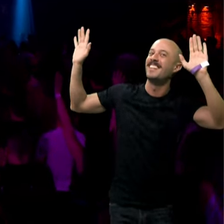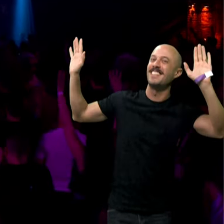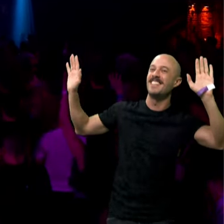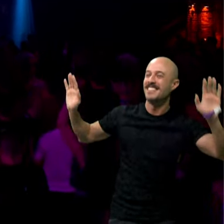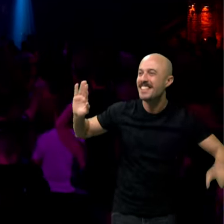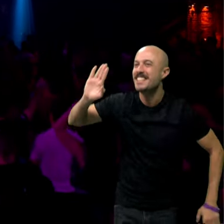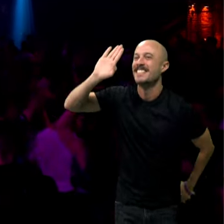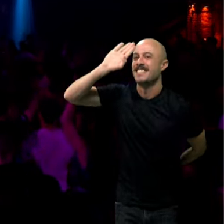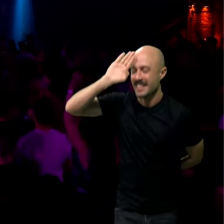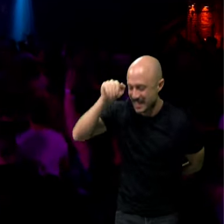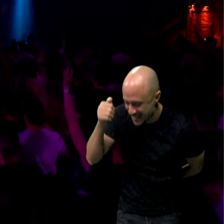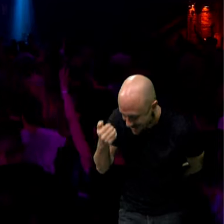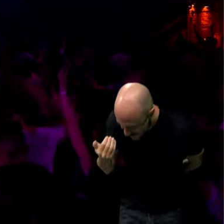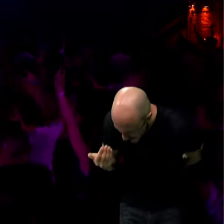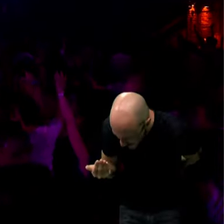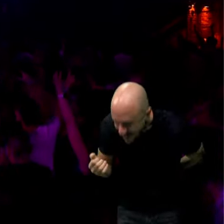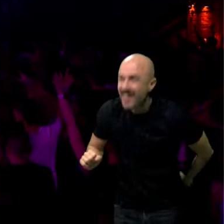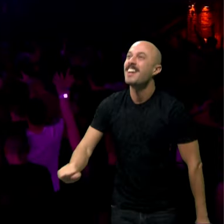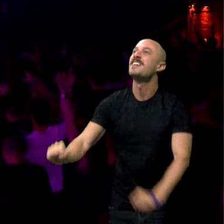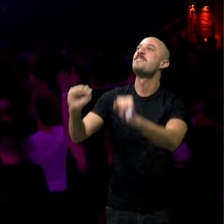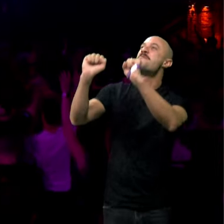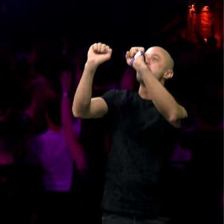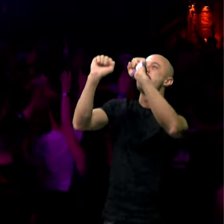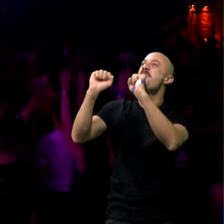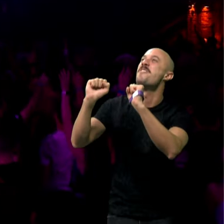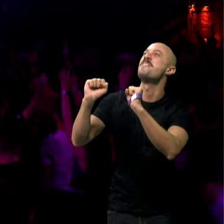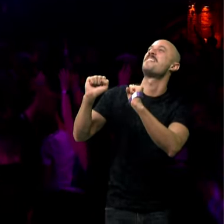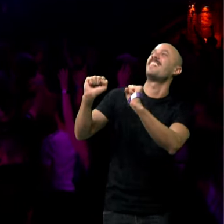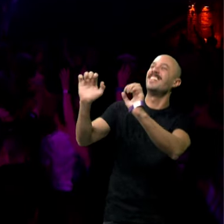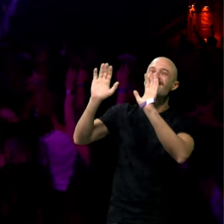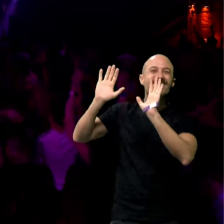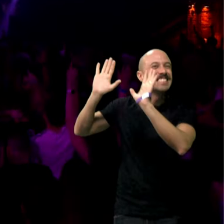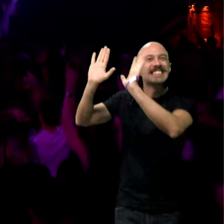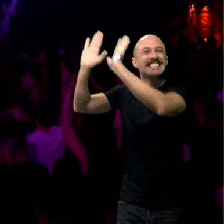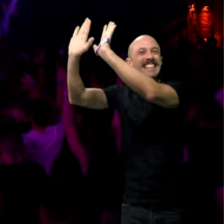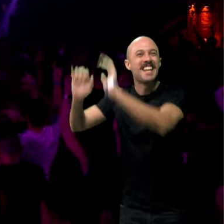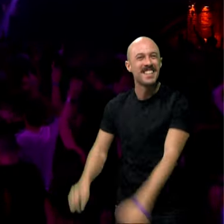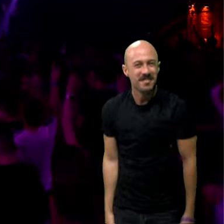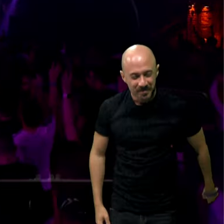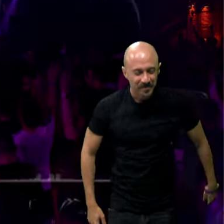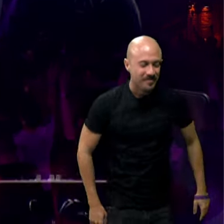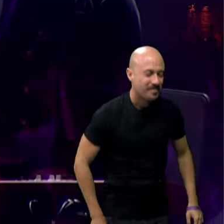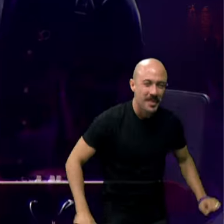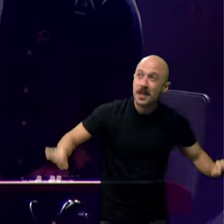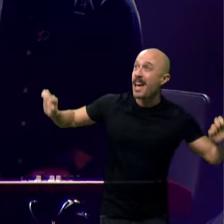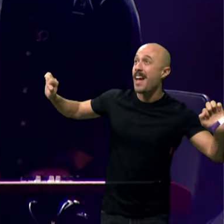glória, seja honra e o poder. Seja